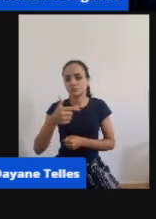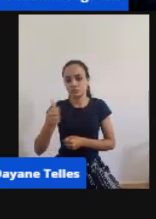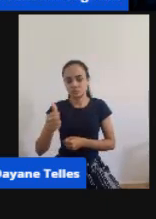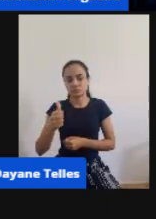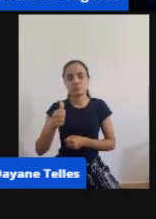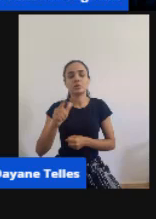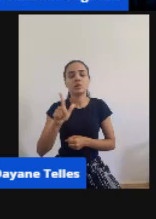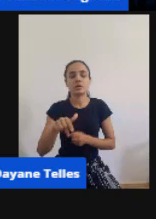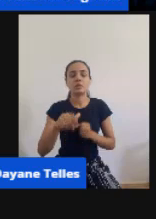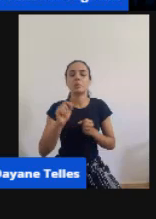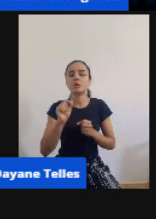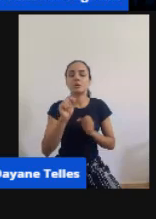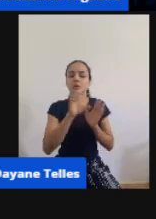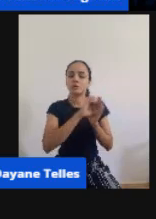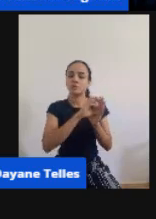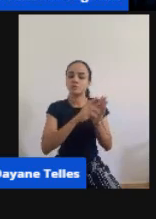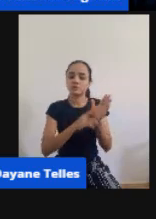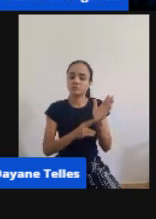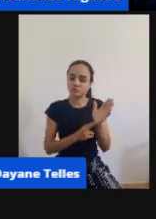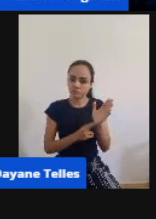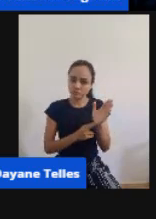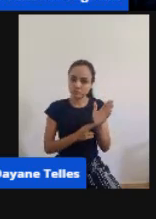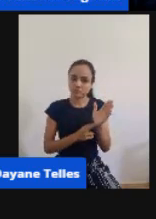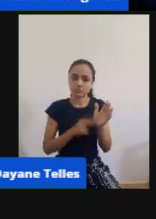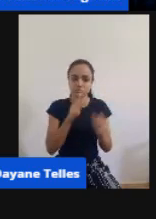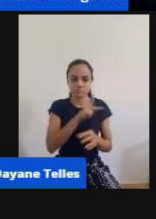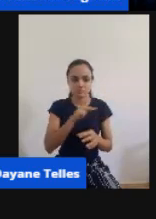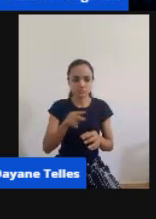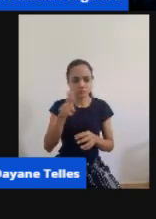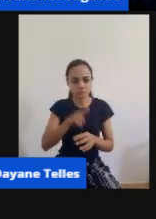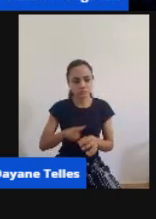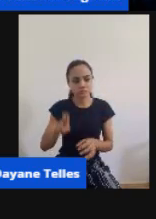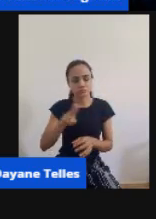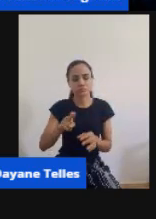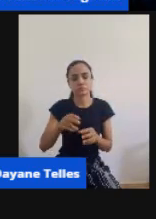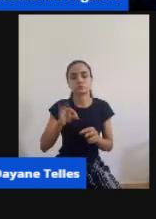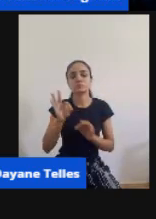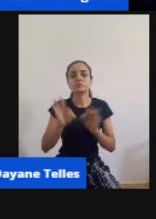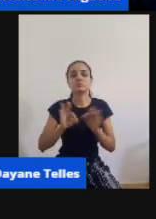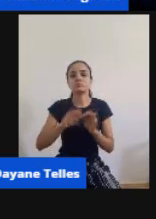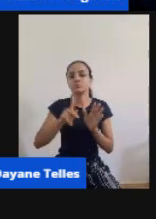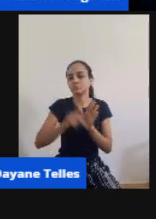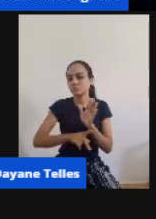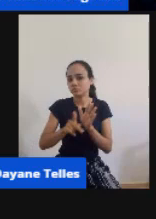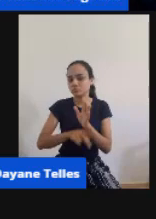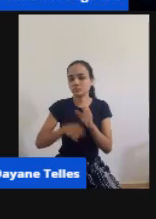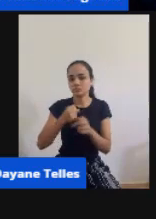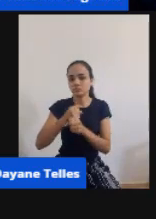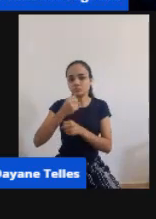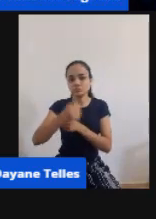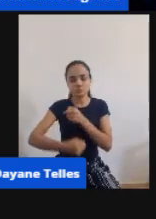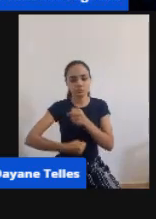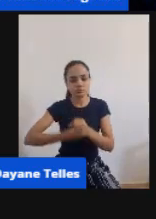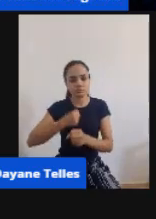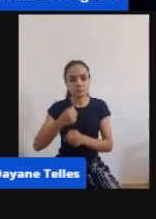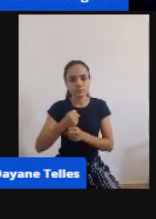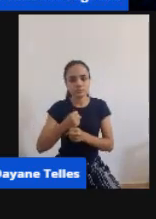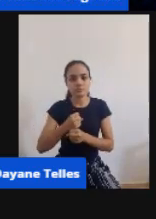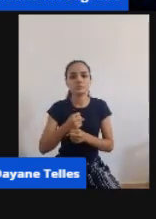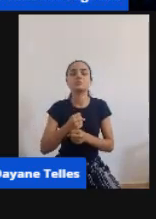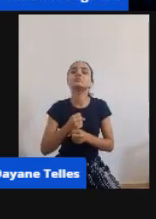professor irá utilizar ao preparar o seu planejamento anual e assim desenvolver em sua unidade de